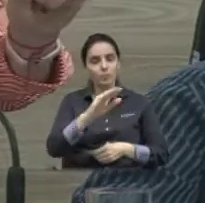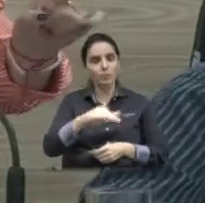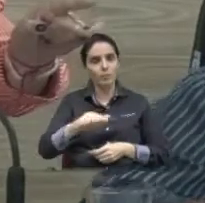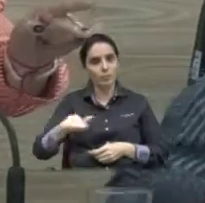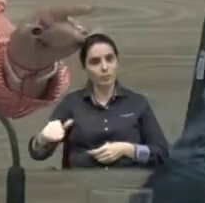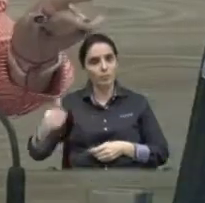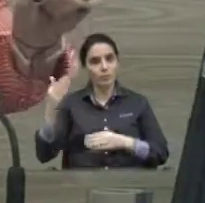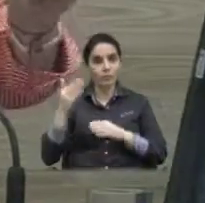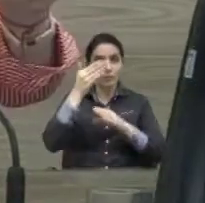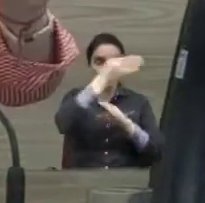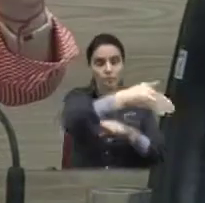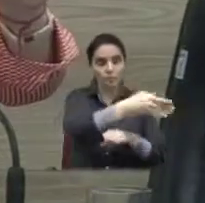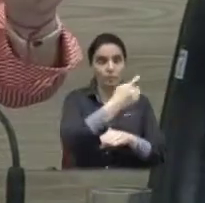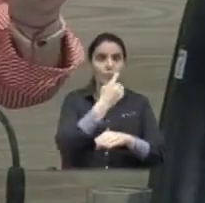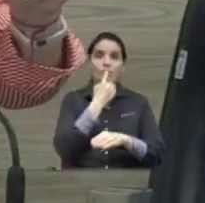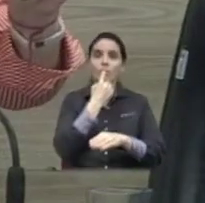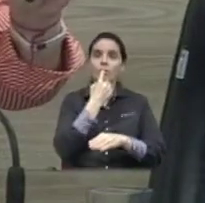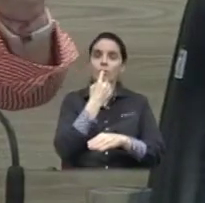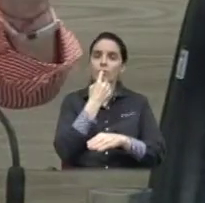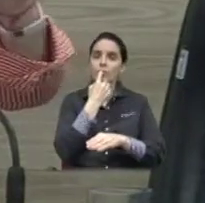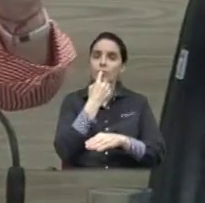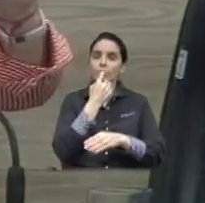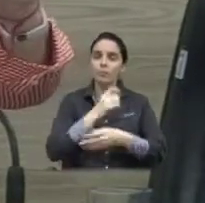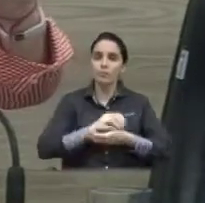em Campinas com...